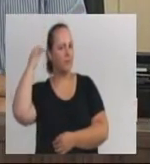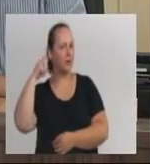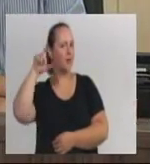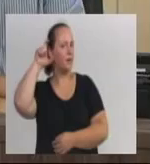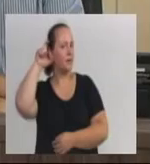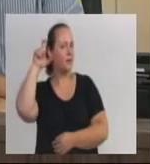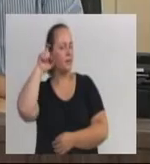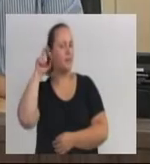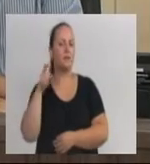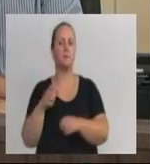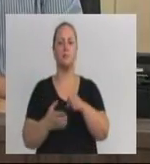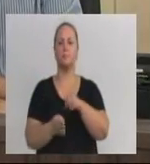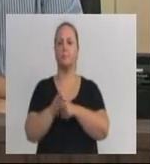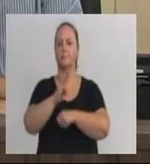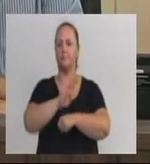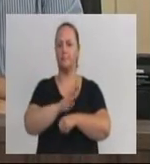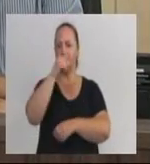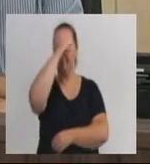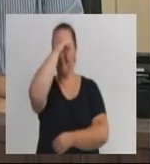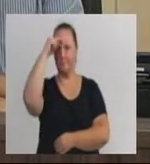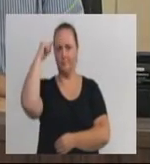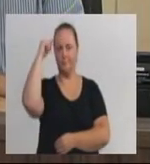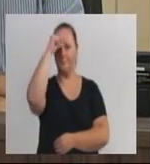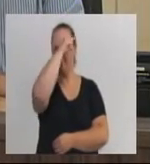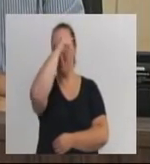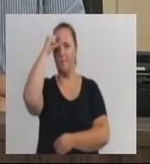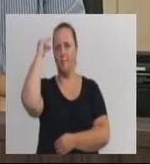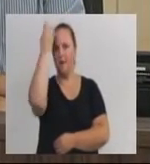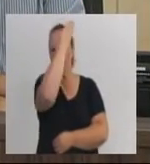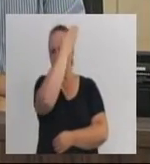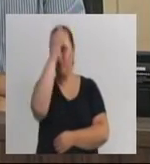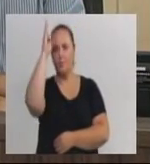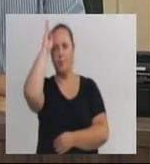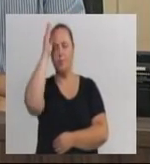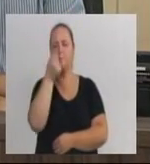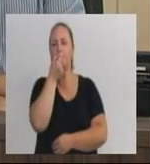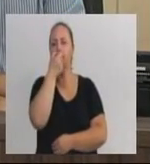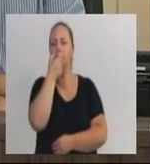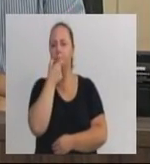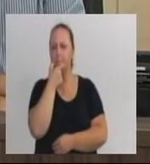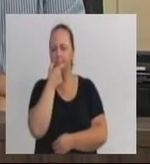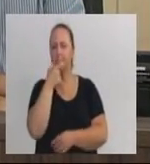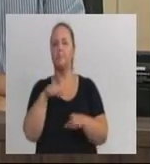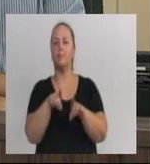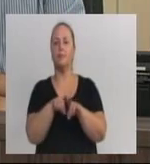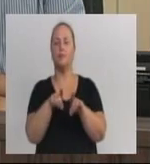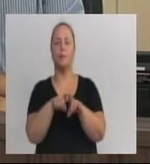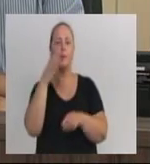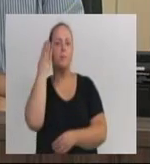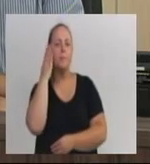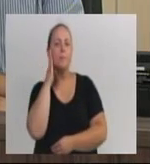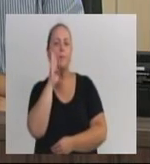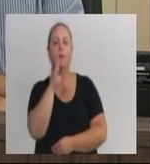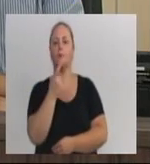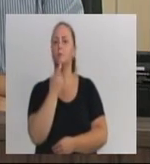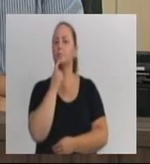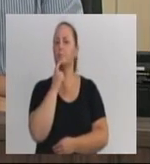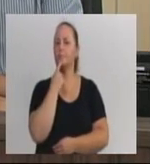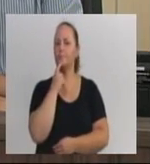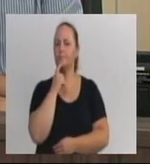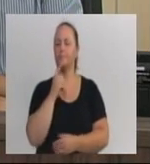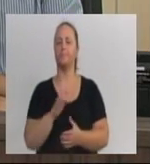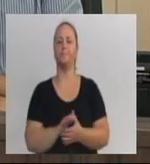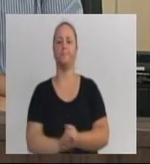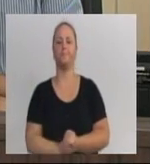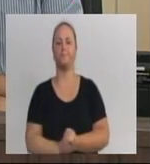Bombeiro, do vereador Marco Antônio, do vereador Marcos da Rosa, do vereador Mário Debrando, do vereador Odemar Becker, do vereador Beto Tribes, do vereador Robinho.